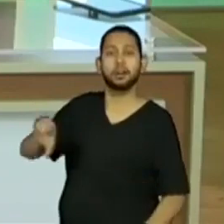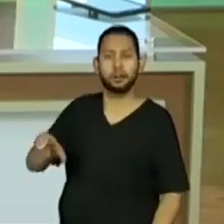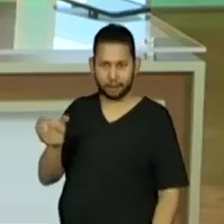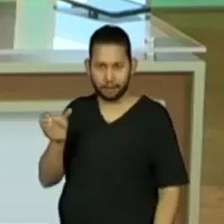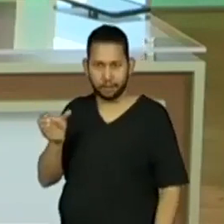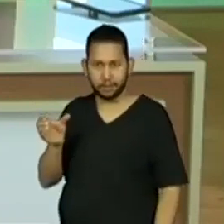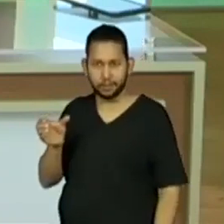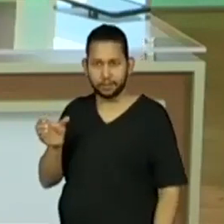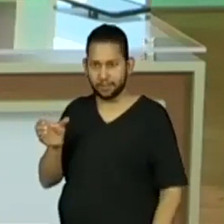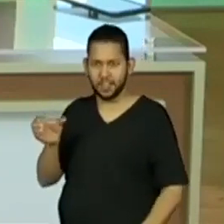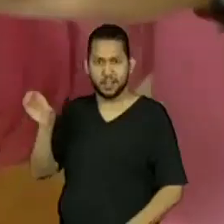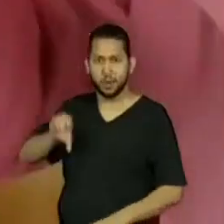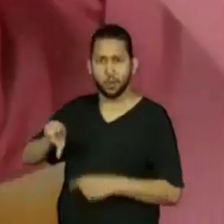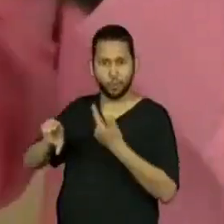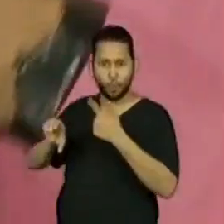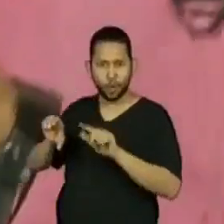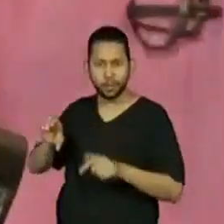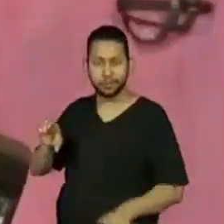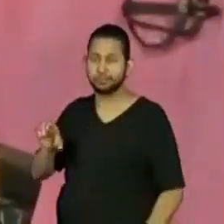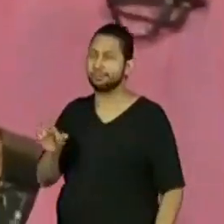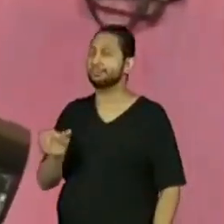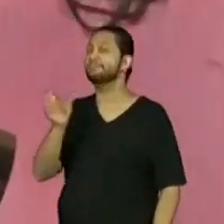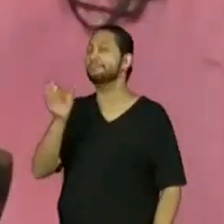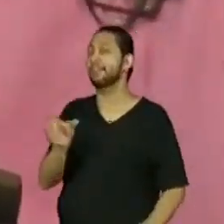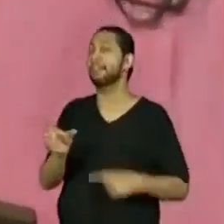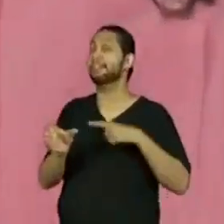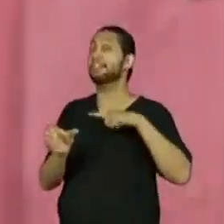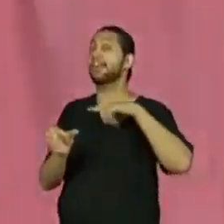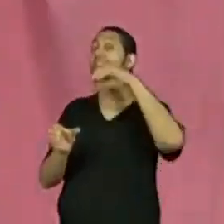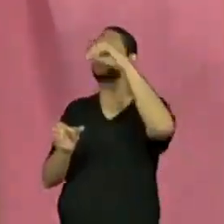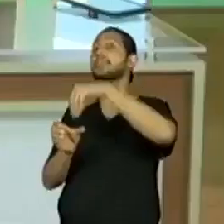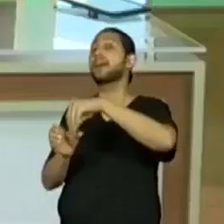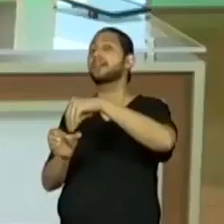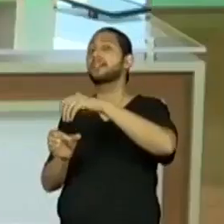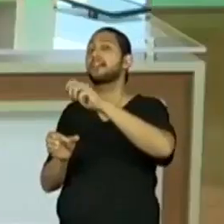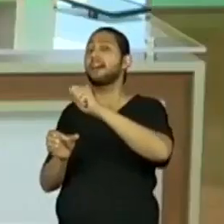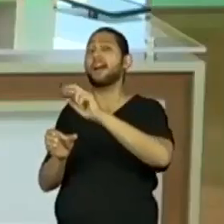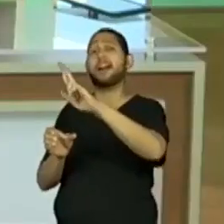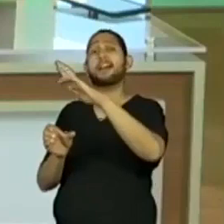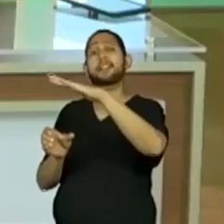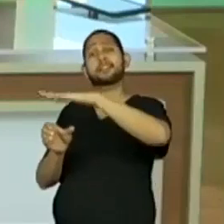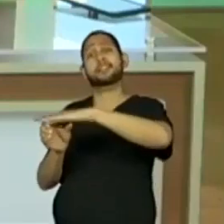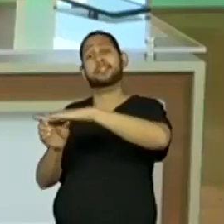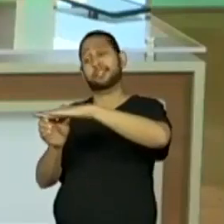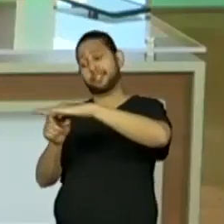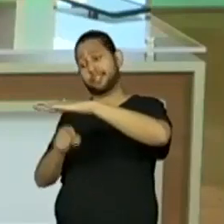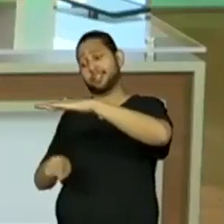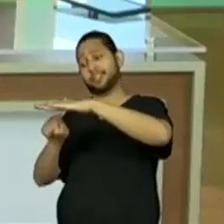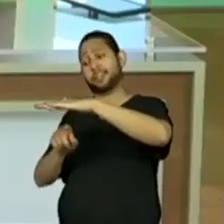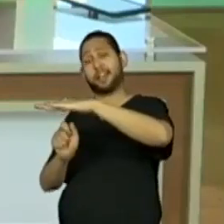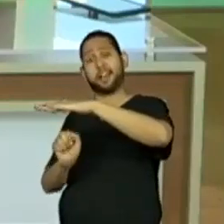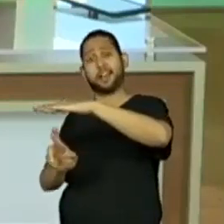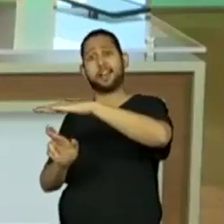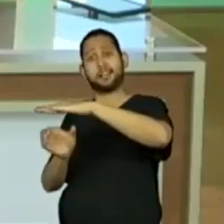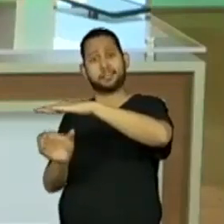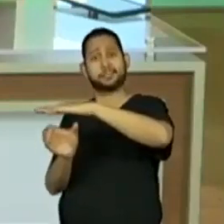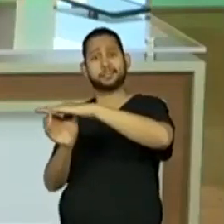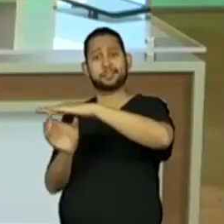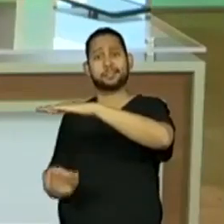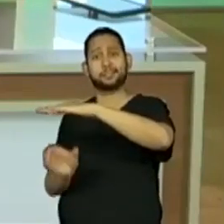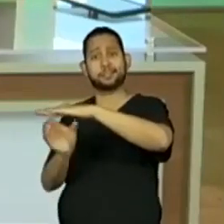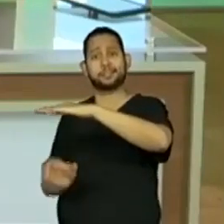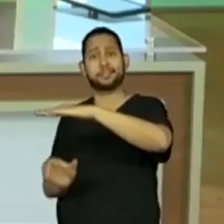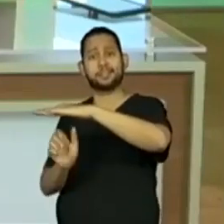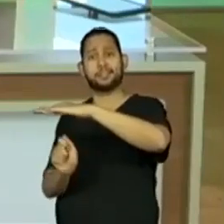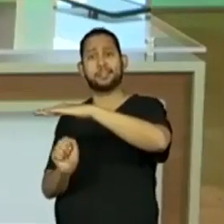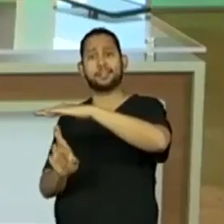está vazio se enganou. Esse copo está cheio de ar. O ar está aqui, ocupando esse espaço no interior